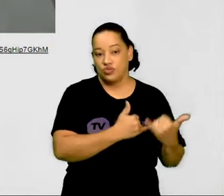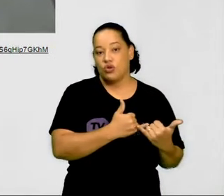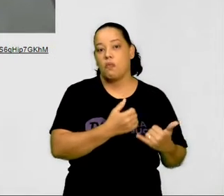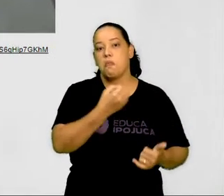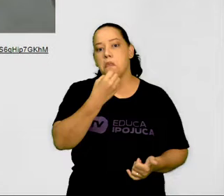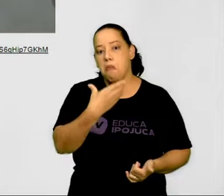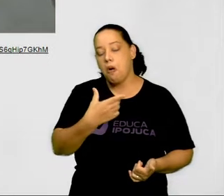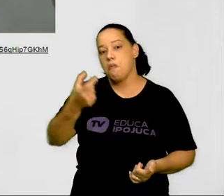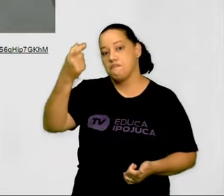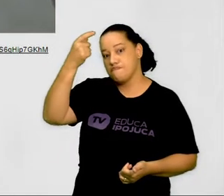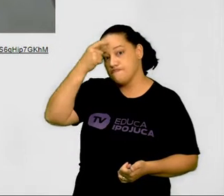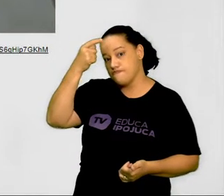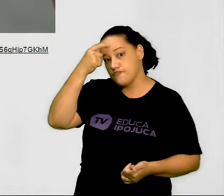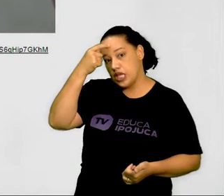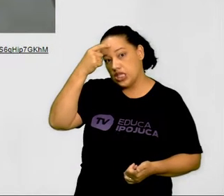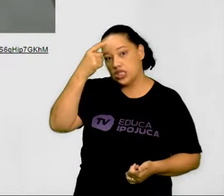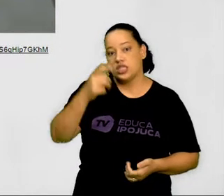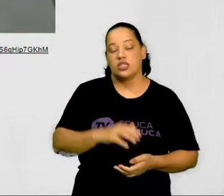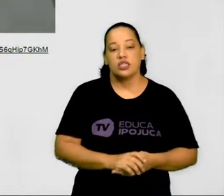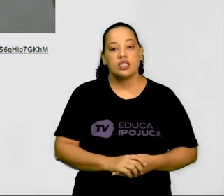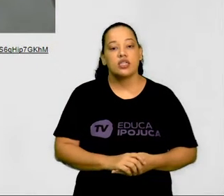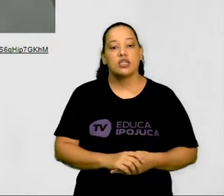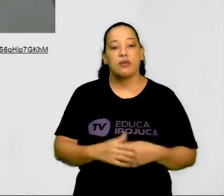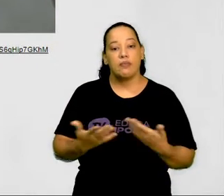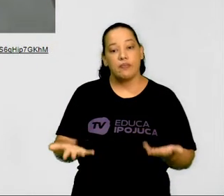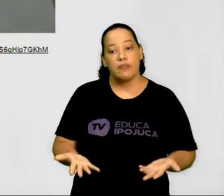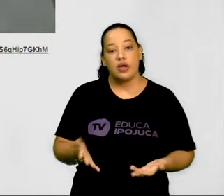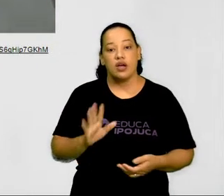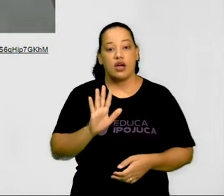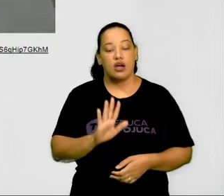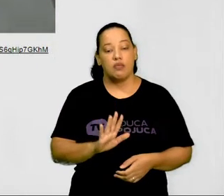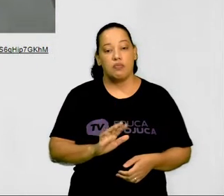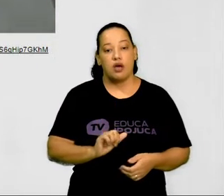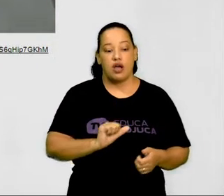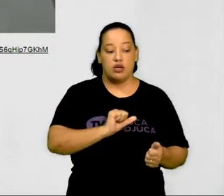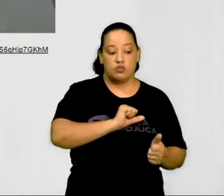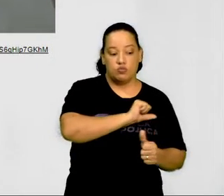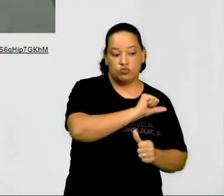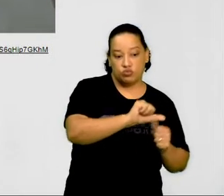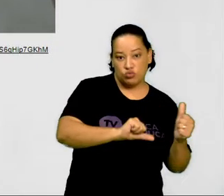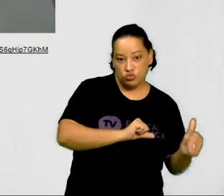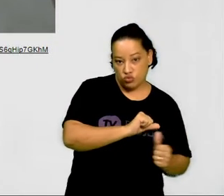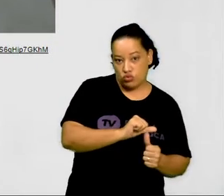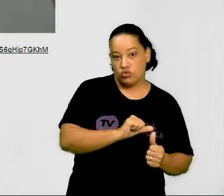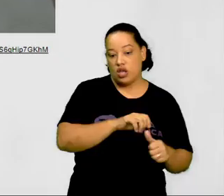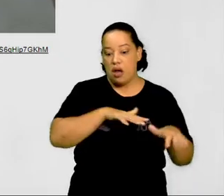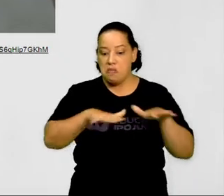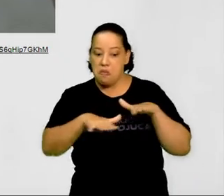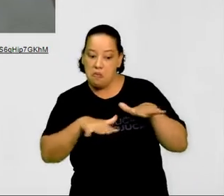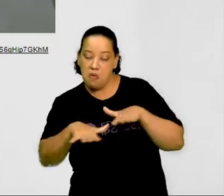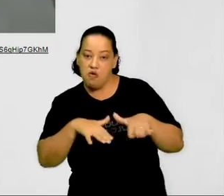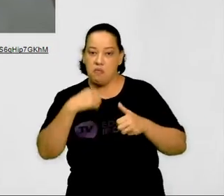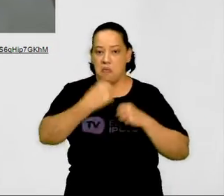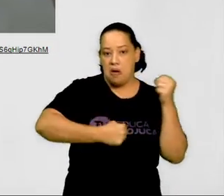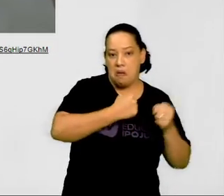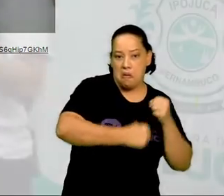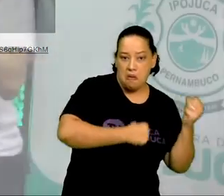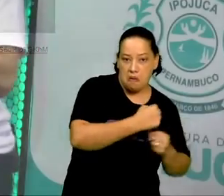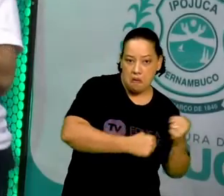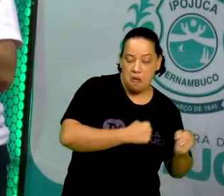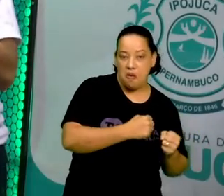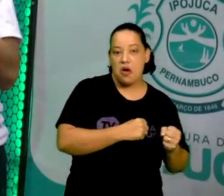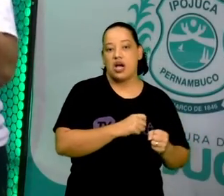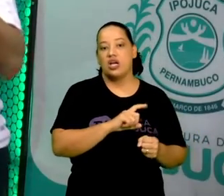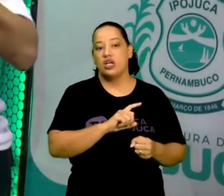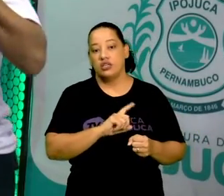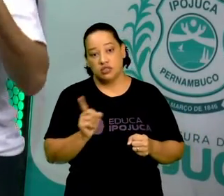mente mas não substituir não substitui aquele jogos que você se movimenta que você pula que você corre os jogos